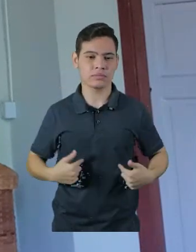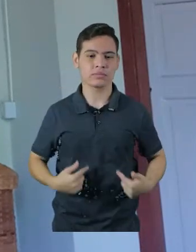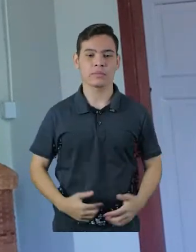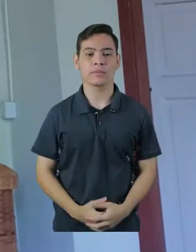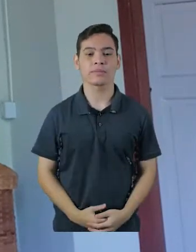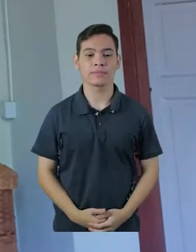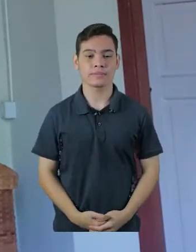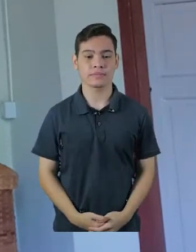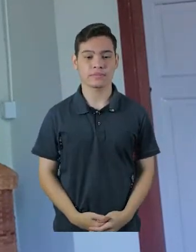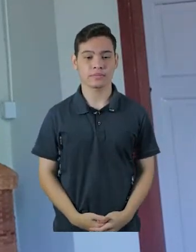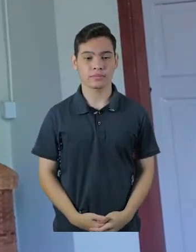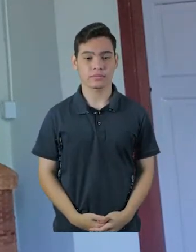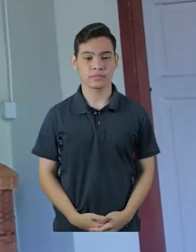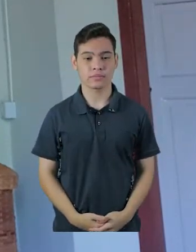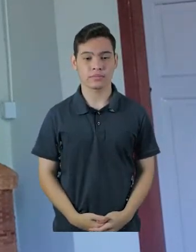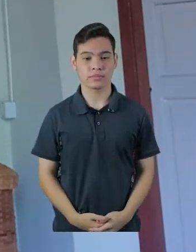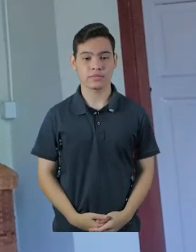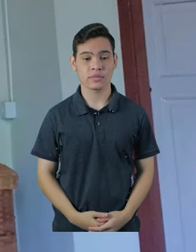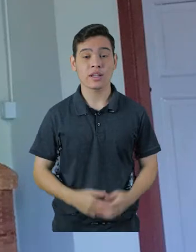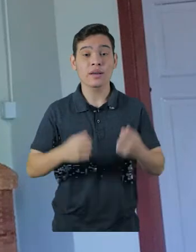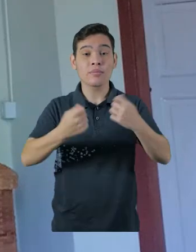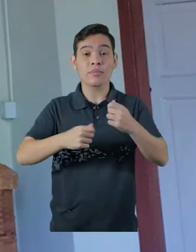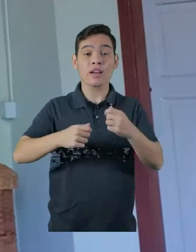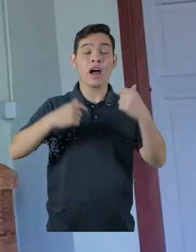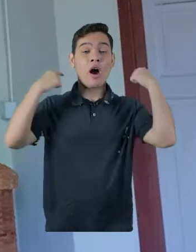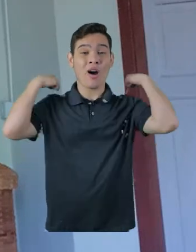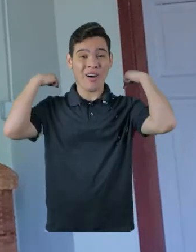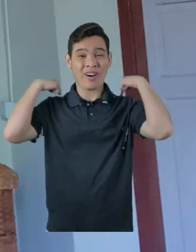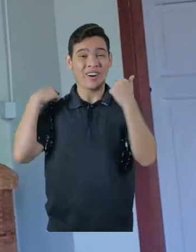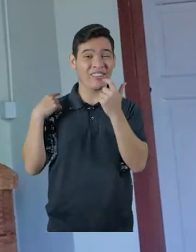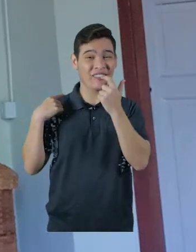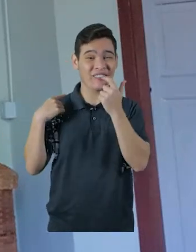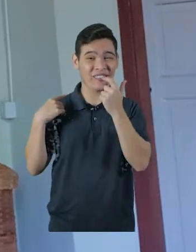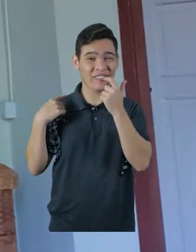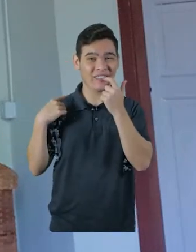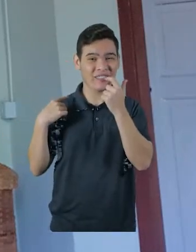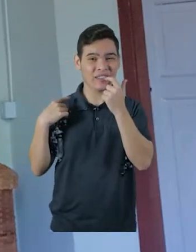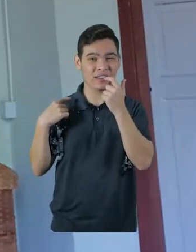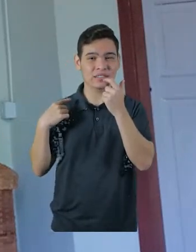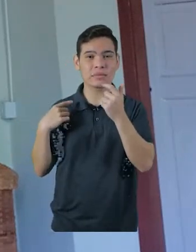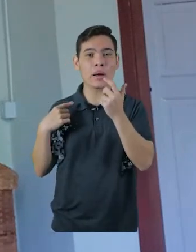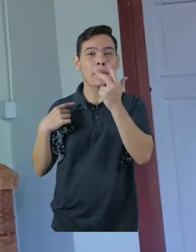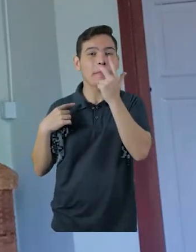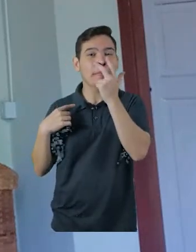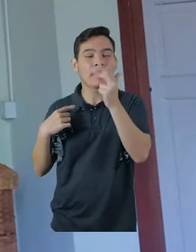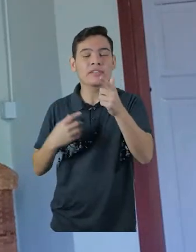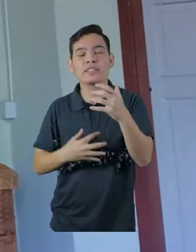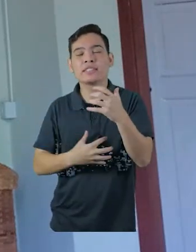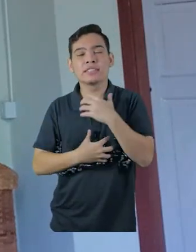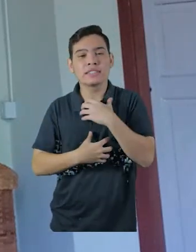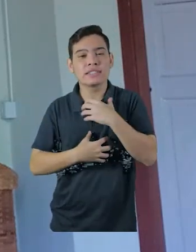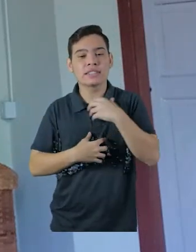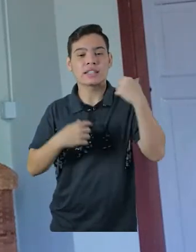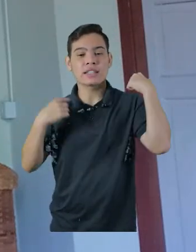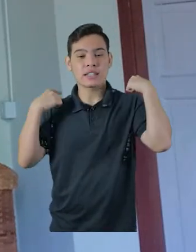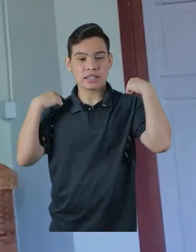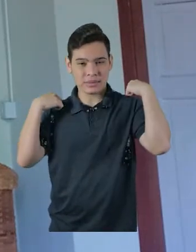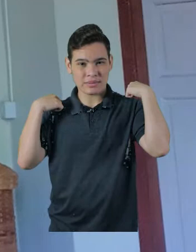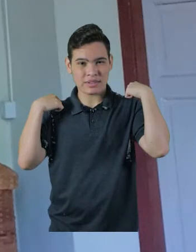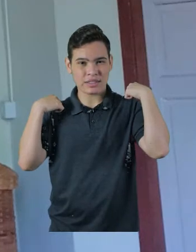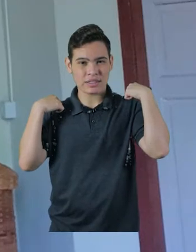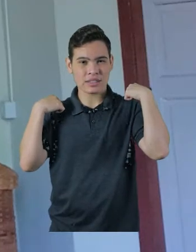E buscando que cada vértebra se movimente da maneira mais independente possível para você